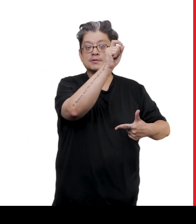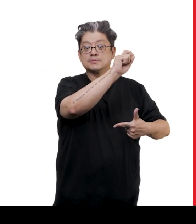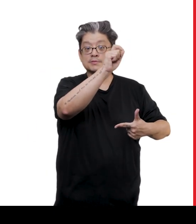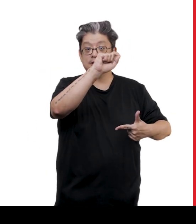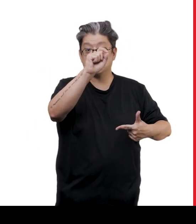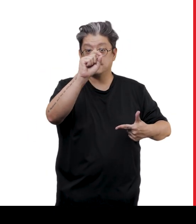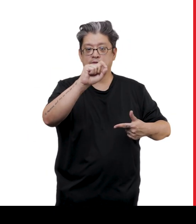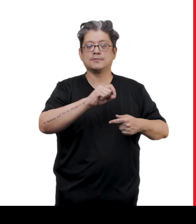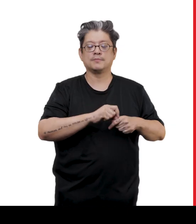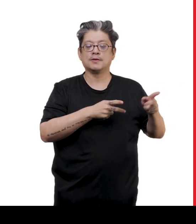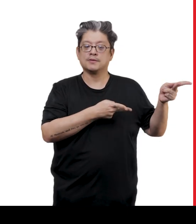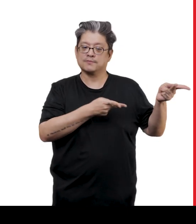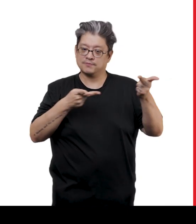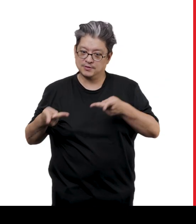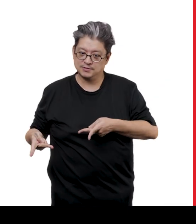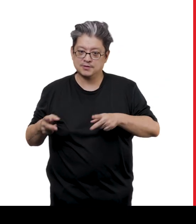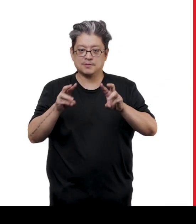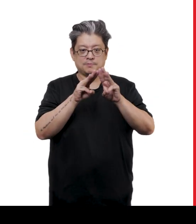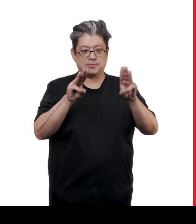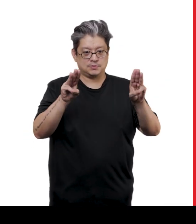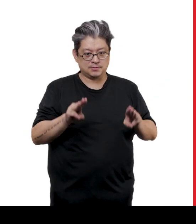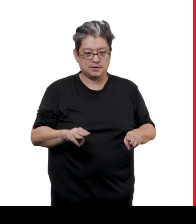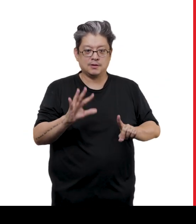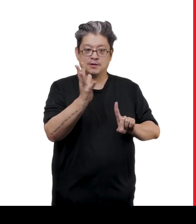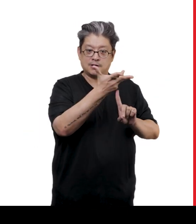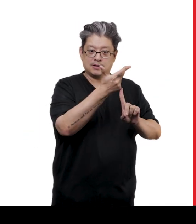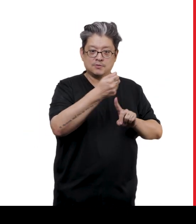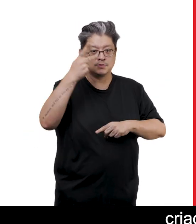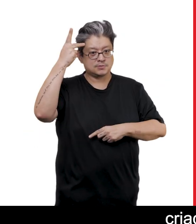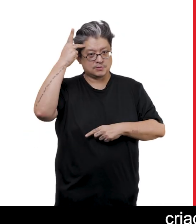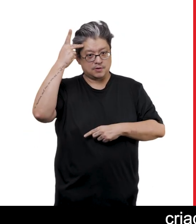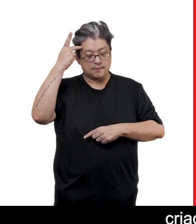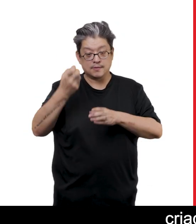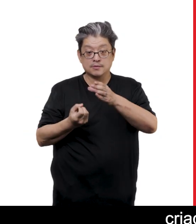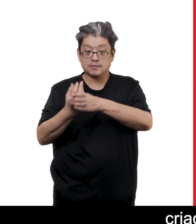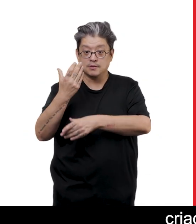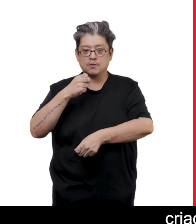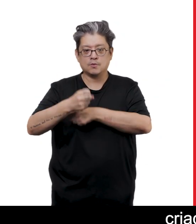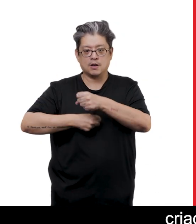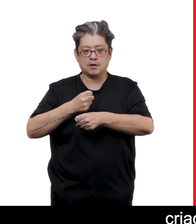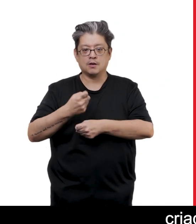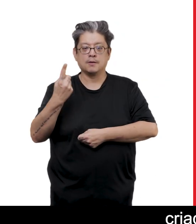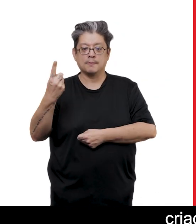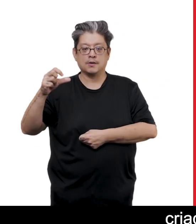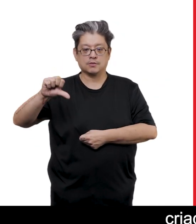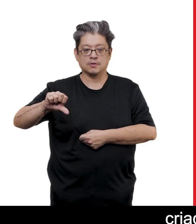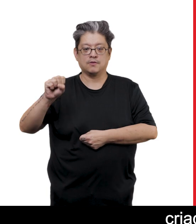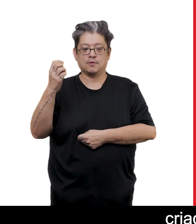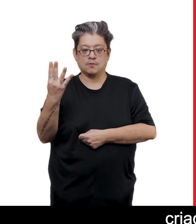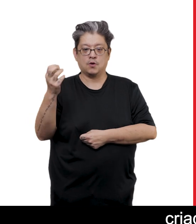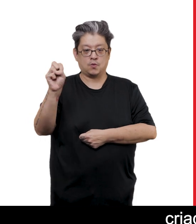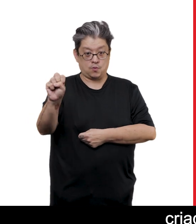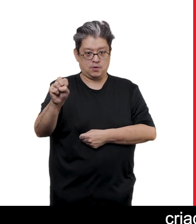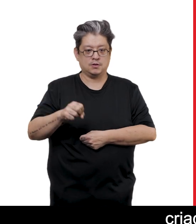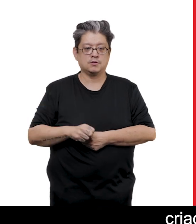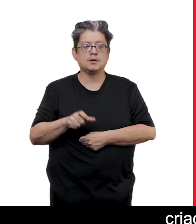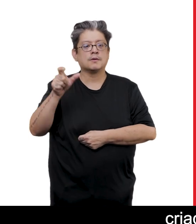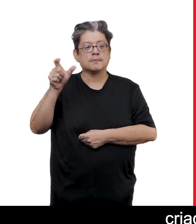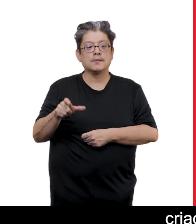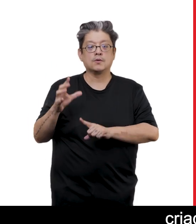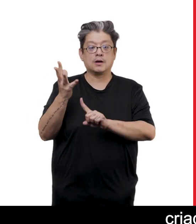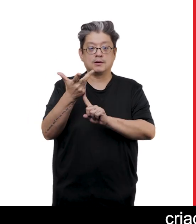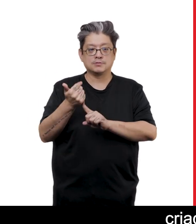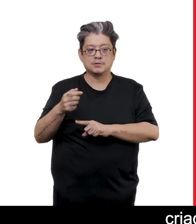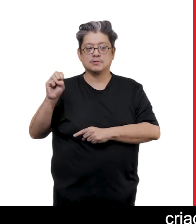o cartaz Visite o Museu de Arte de São Paulo, criado em 1948 pelo designer